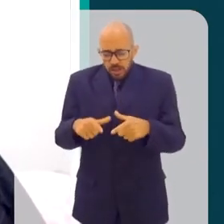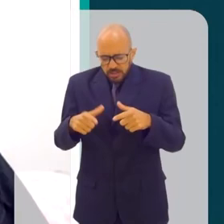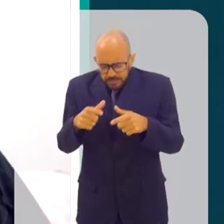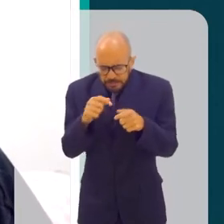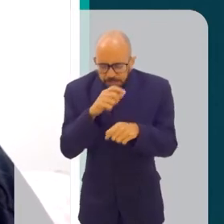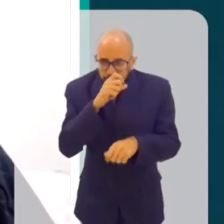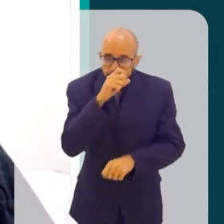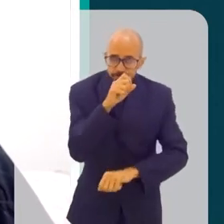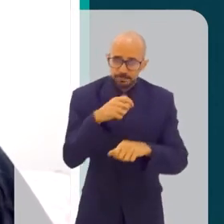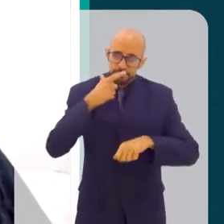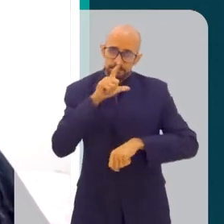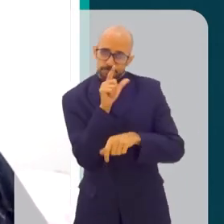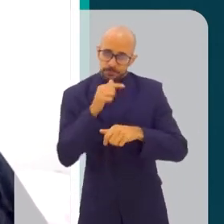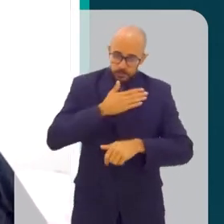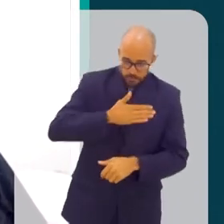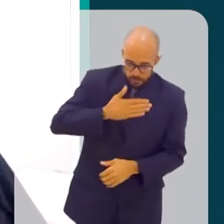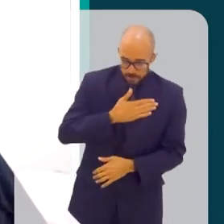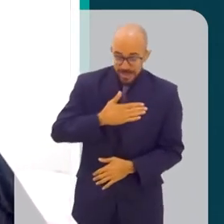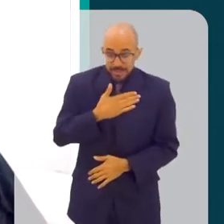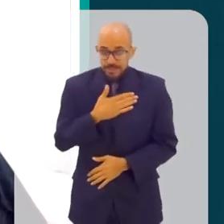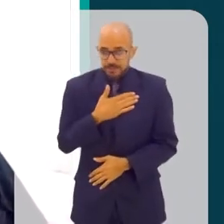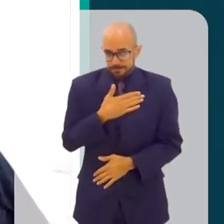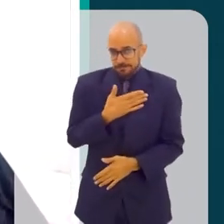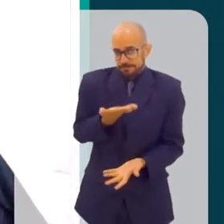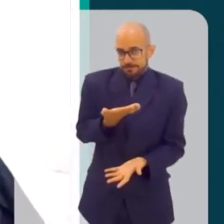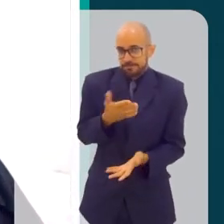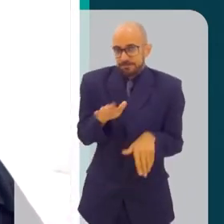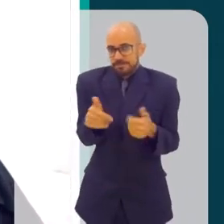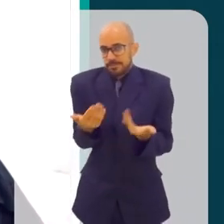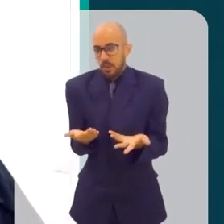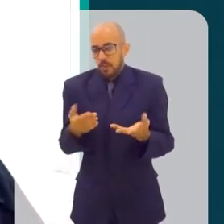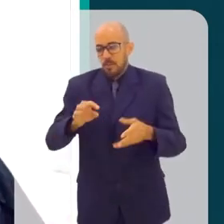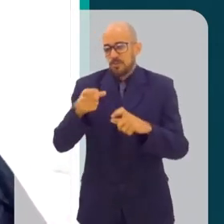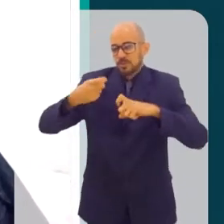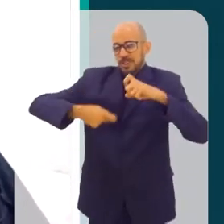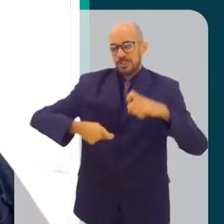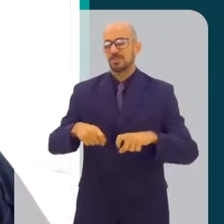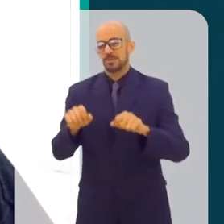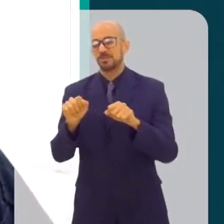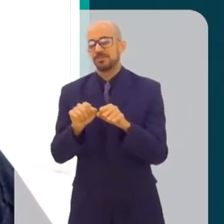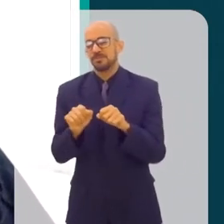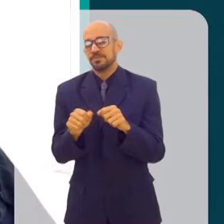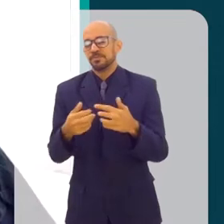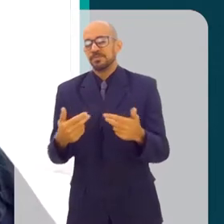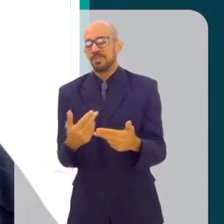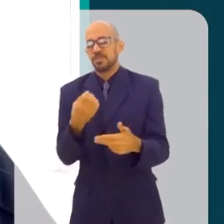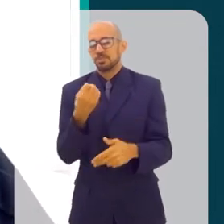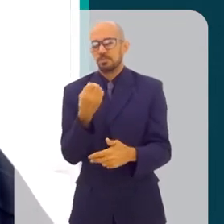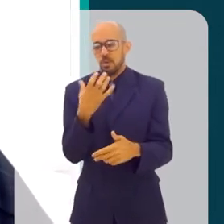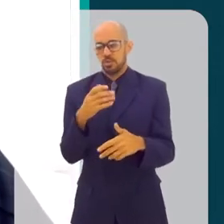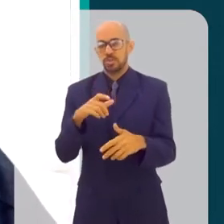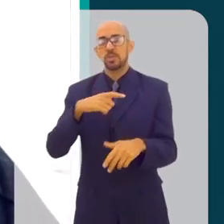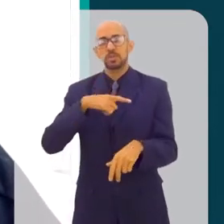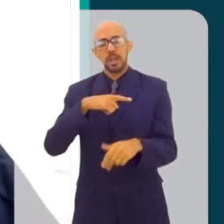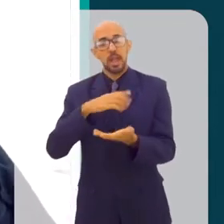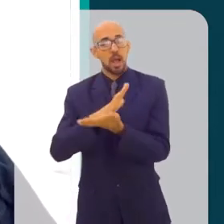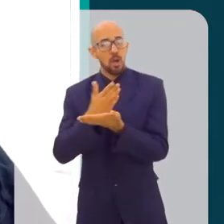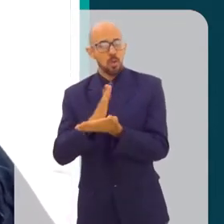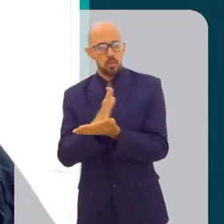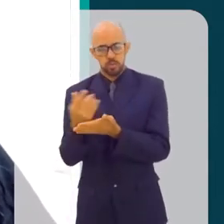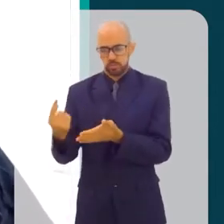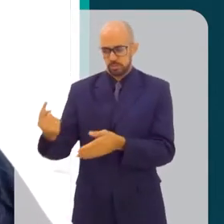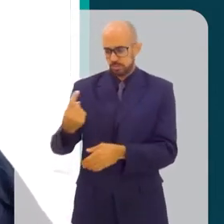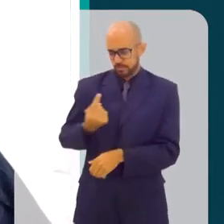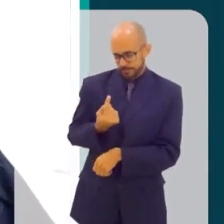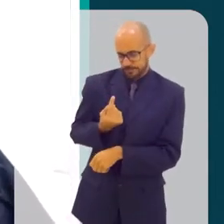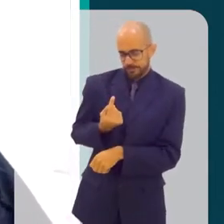posições para alcançar o prazer. Então, o sexo traz sim benefícios. Eu tenho